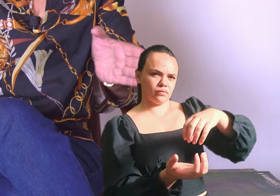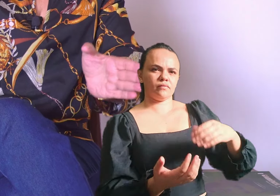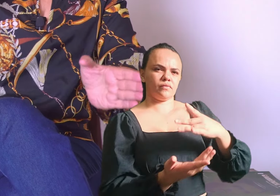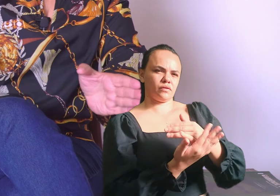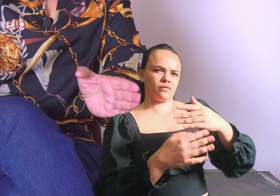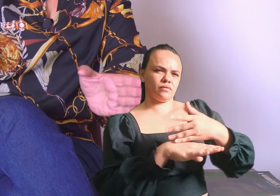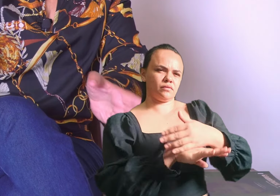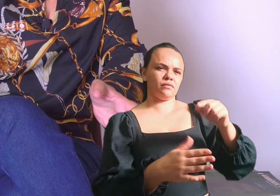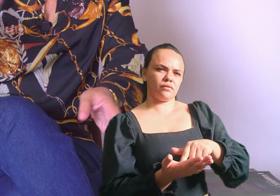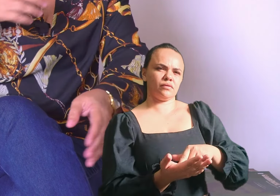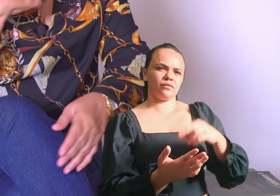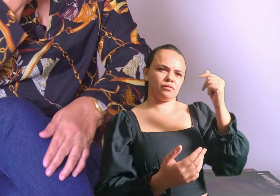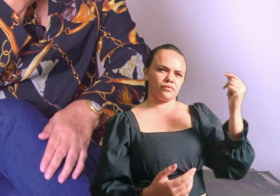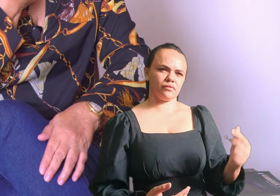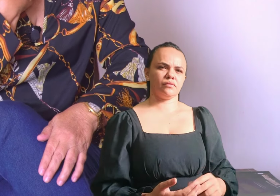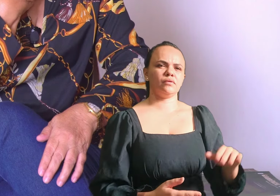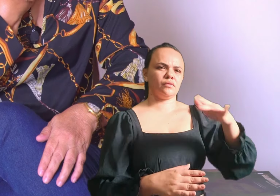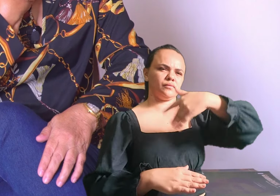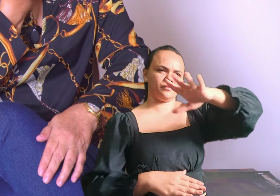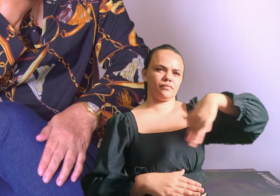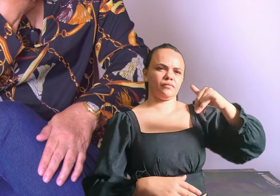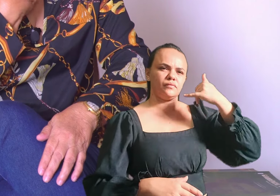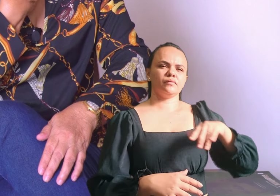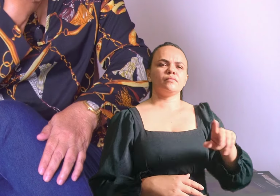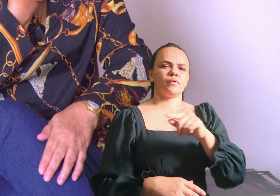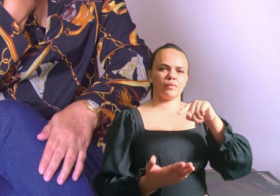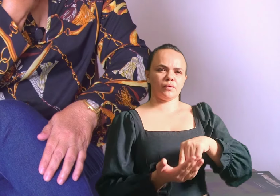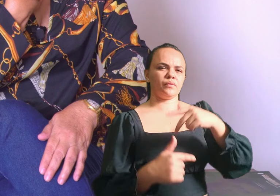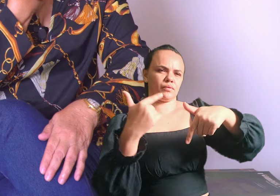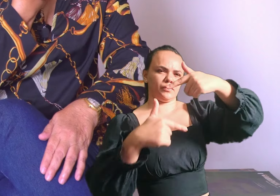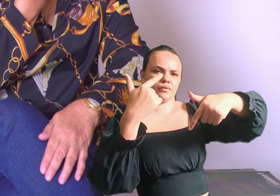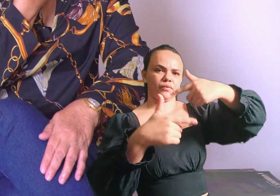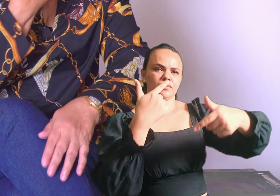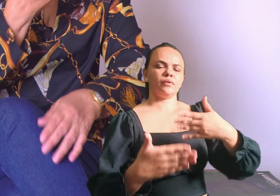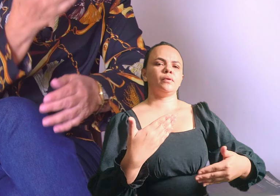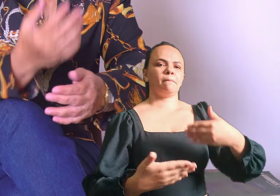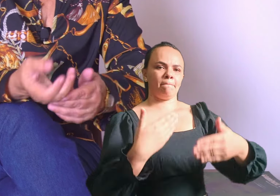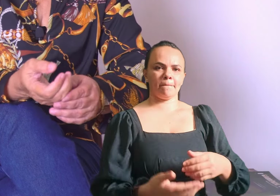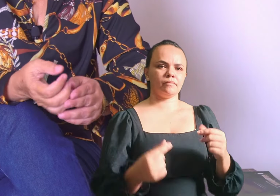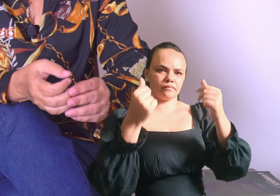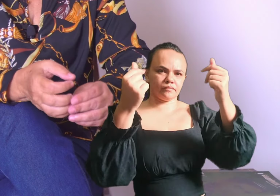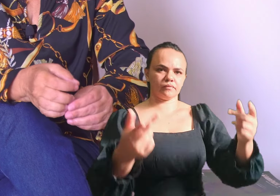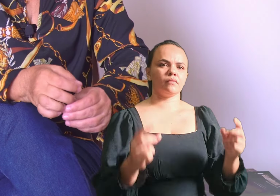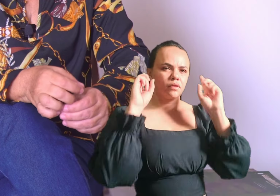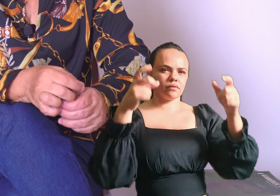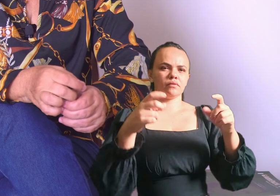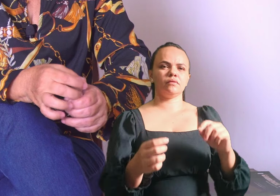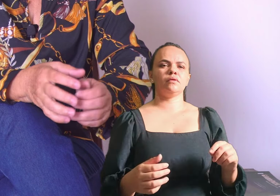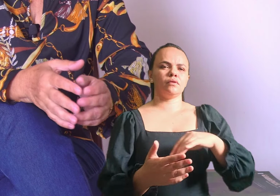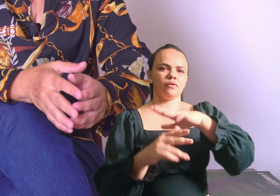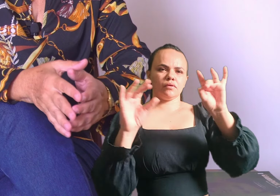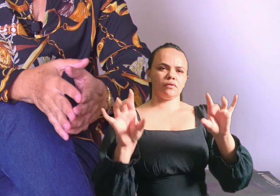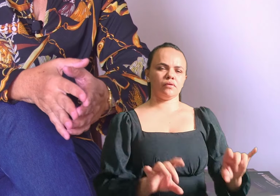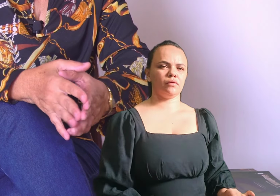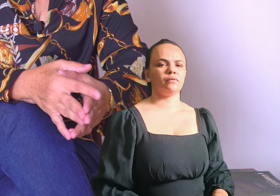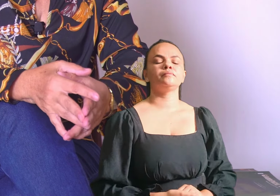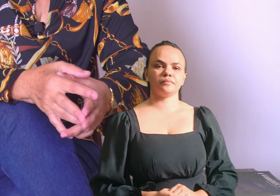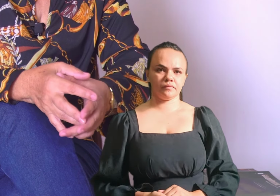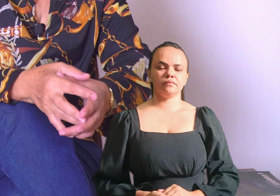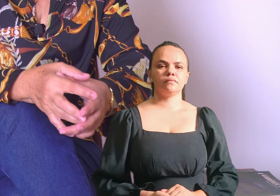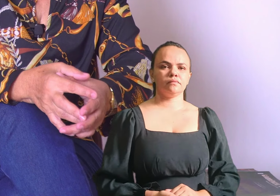quadro da Matriz que é o lugar mais privilegiado economicamente que sempre foi muito privilegiado